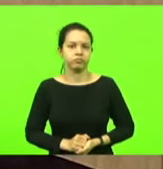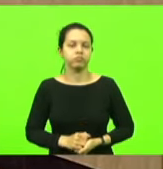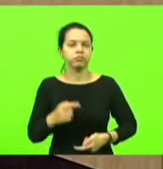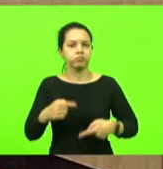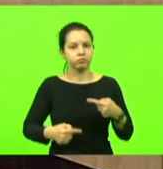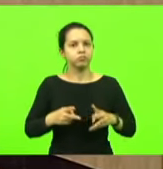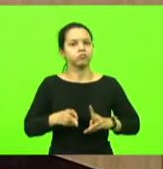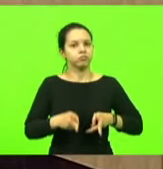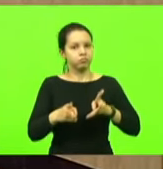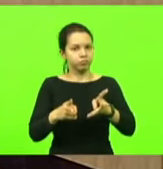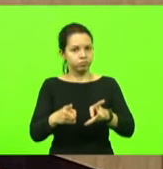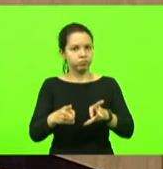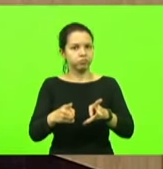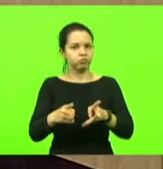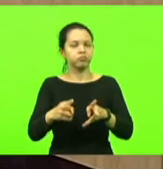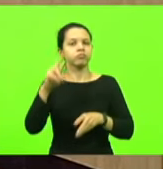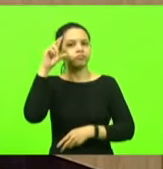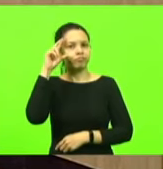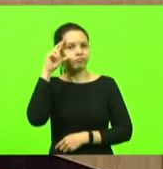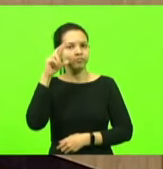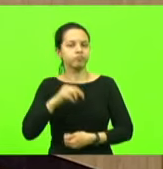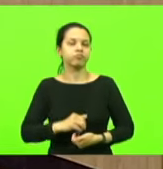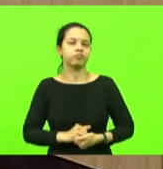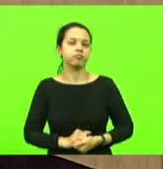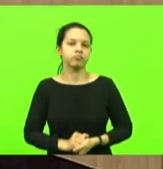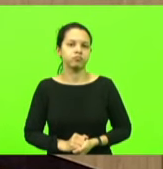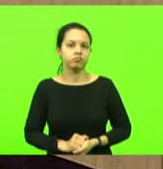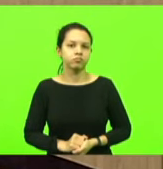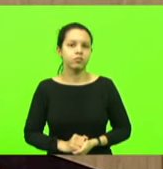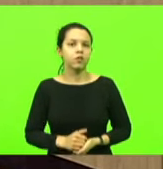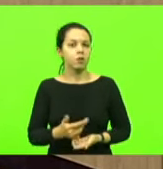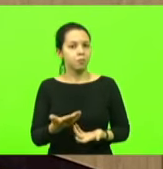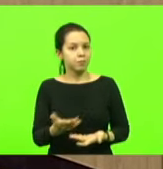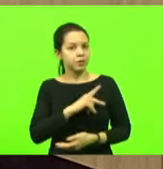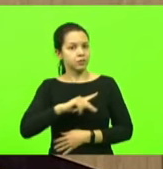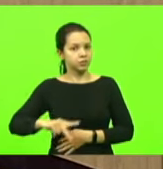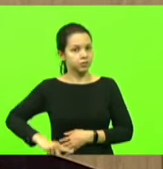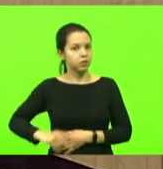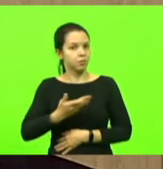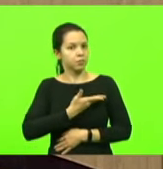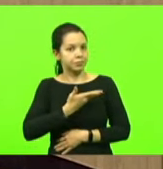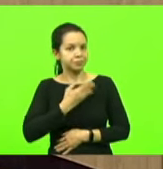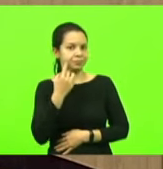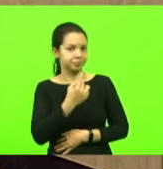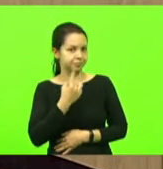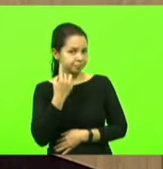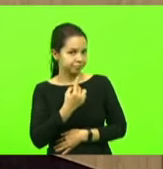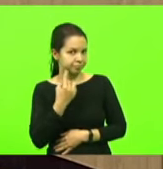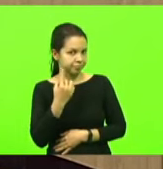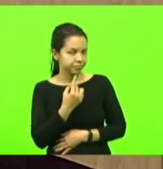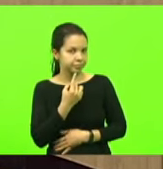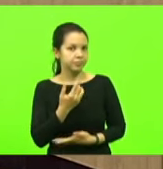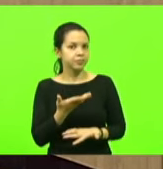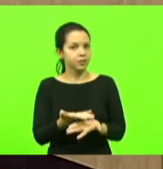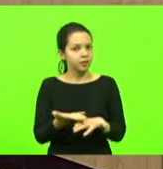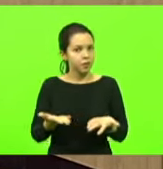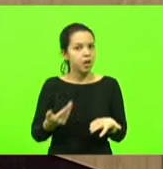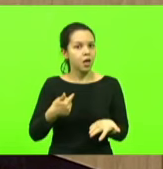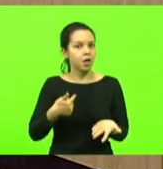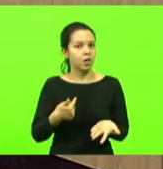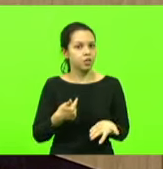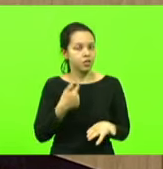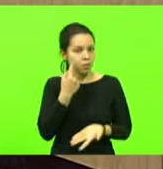palavra o deputado Ricardo Alba. Senhor presidente, colegas deputados, este deputada